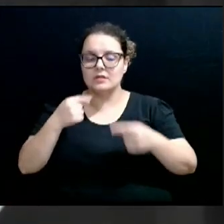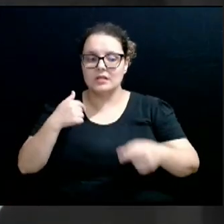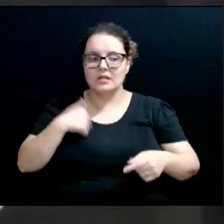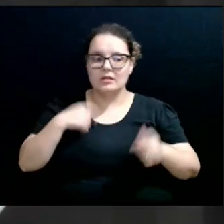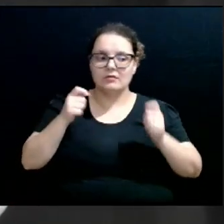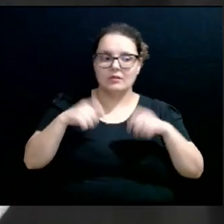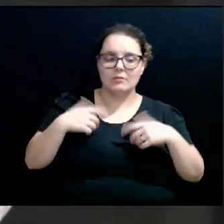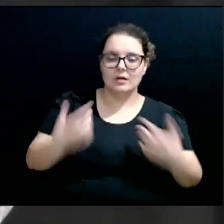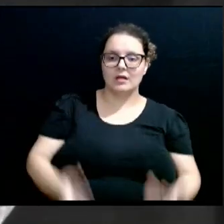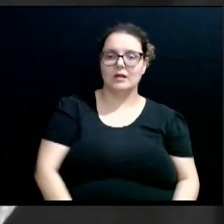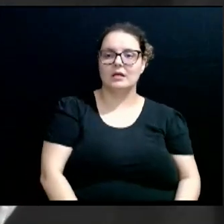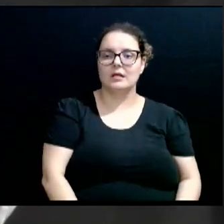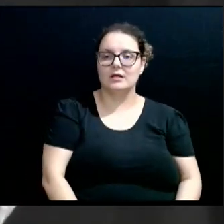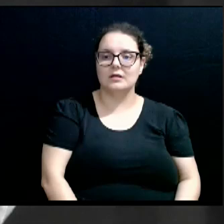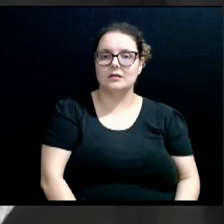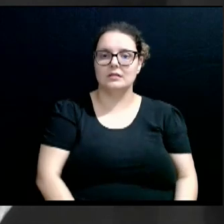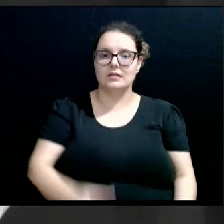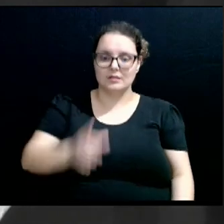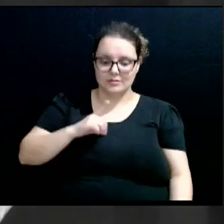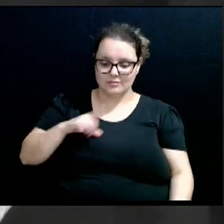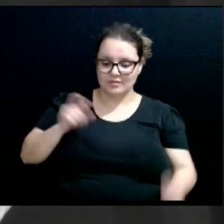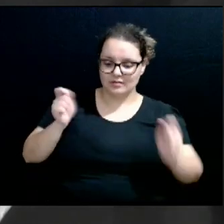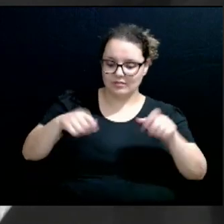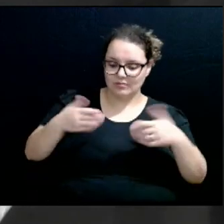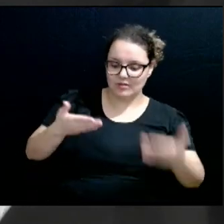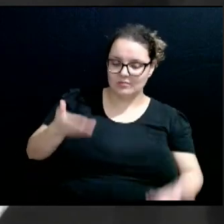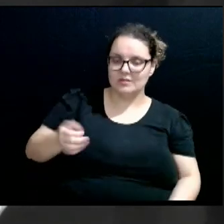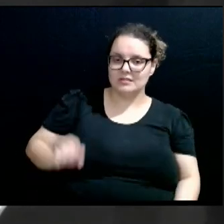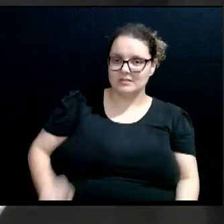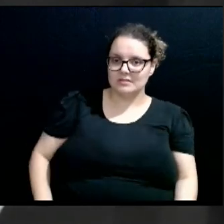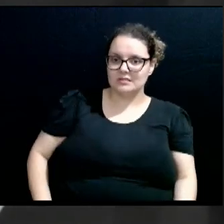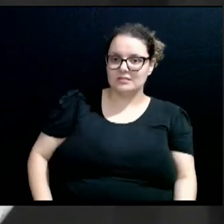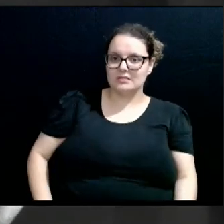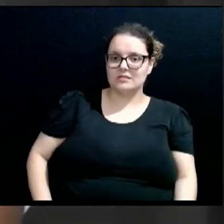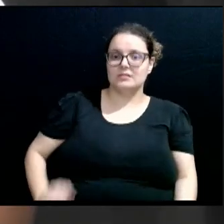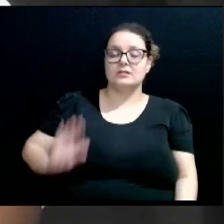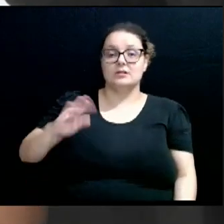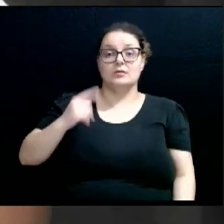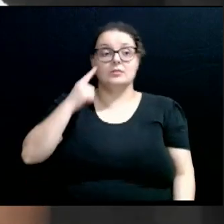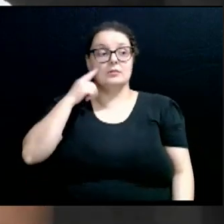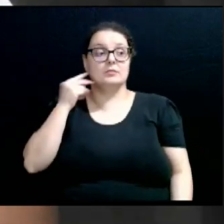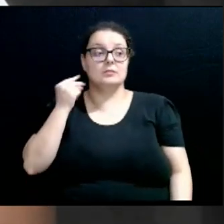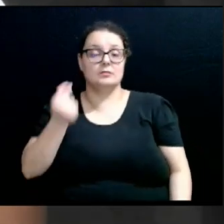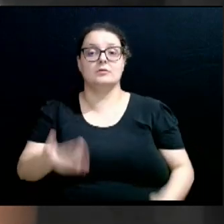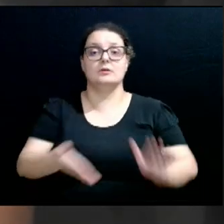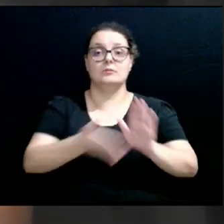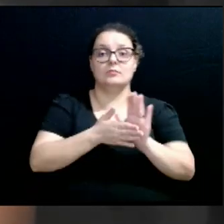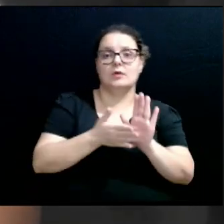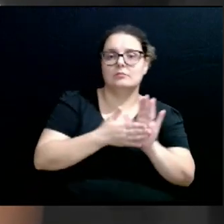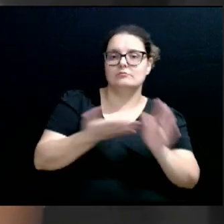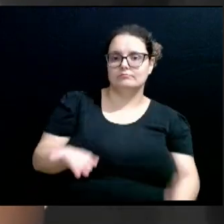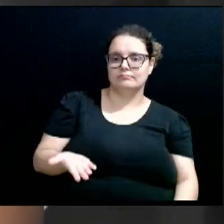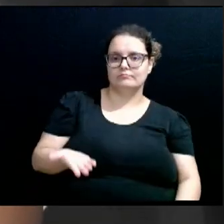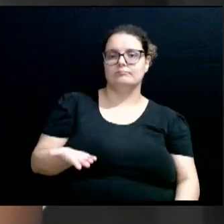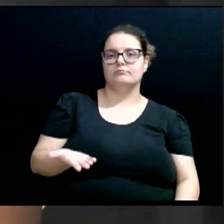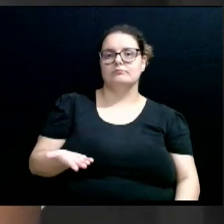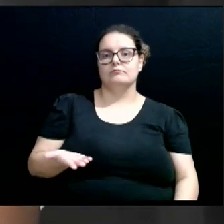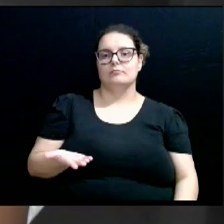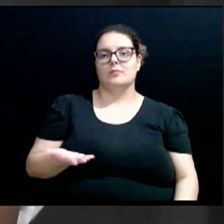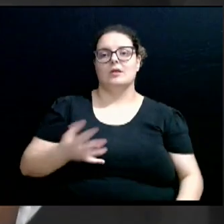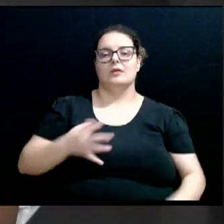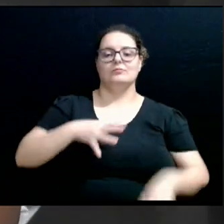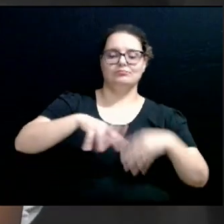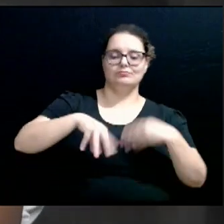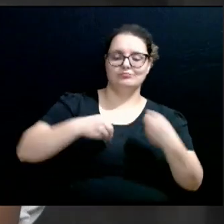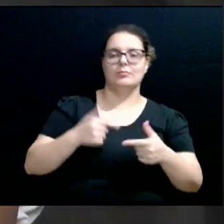que eu tenho competência para isso? E aí, quando surge a proposta, a gente também entra numa ebulição de questionamento.